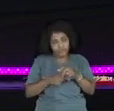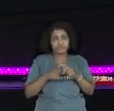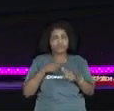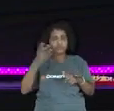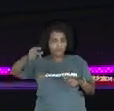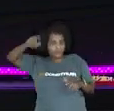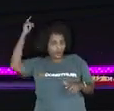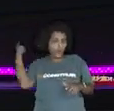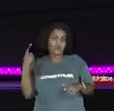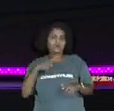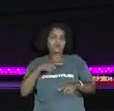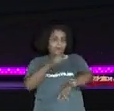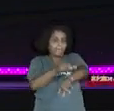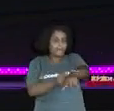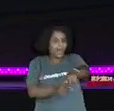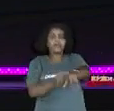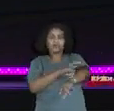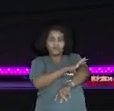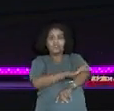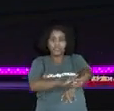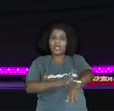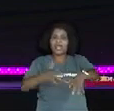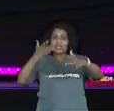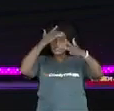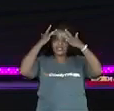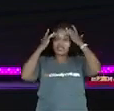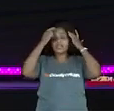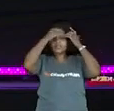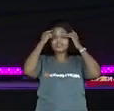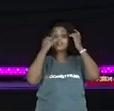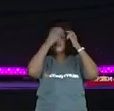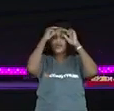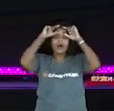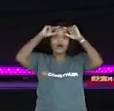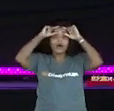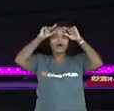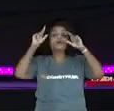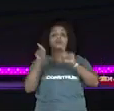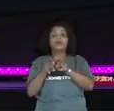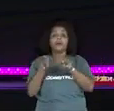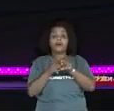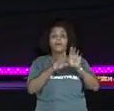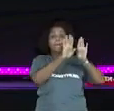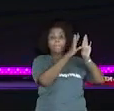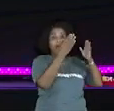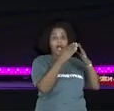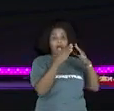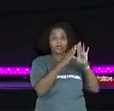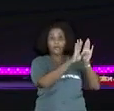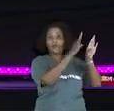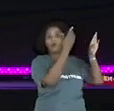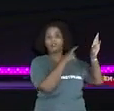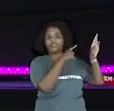os ortodoxos do braço botão na testa e também colocam na entrada de suas